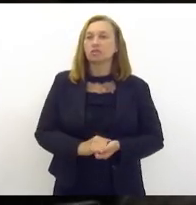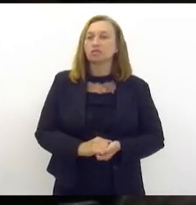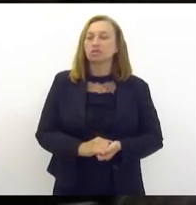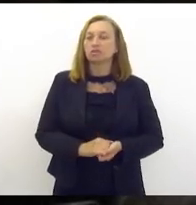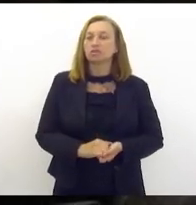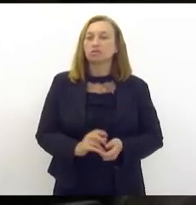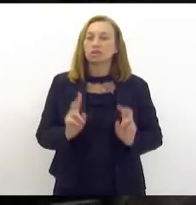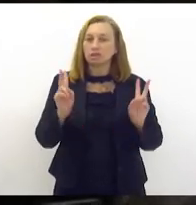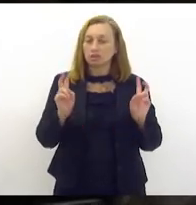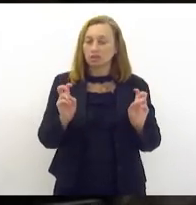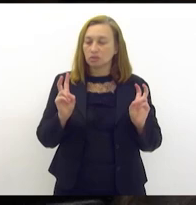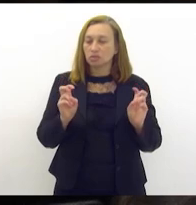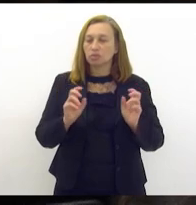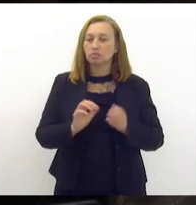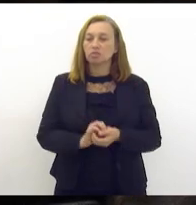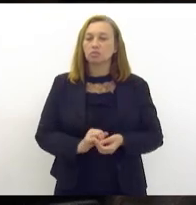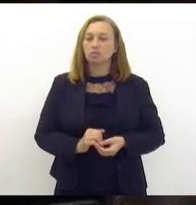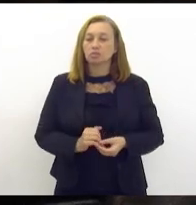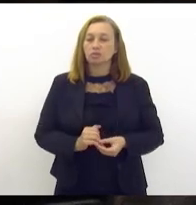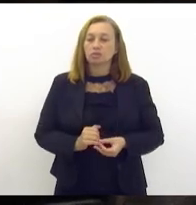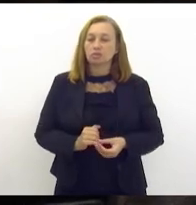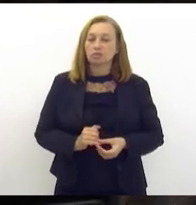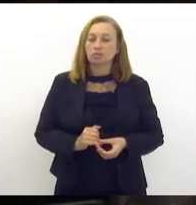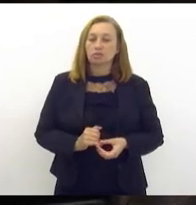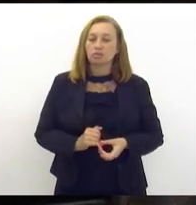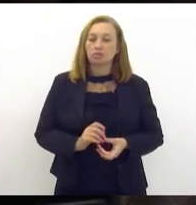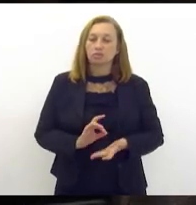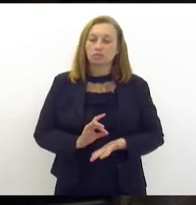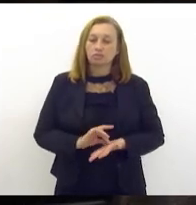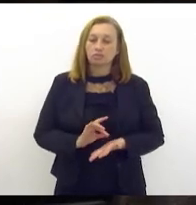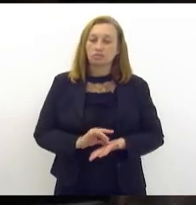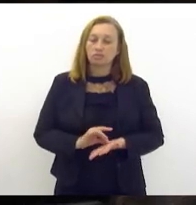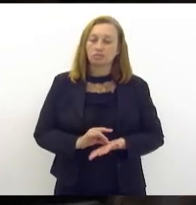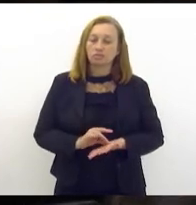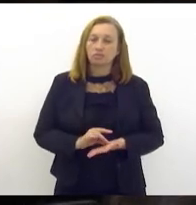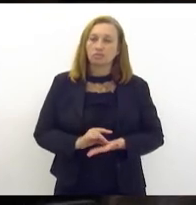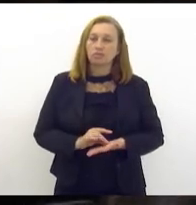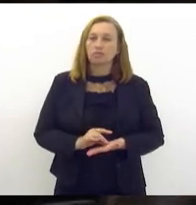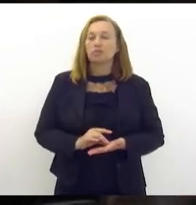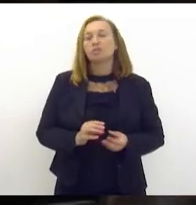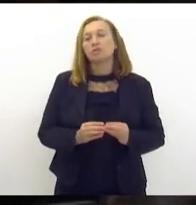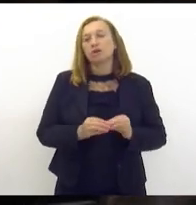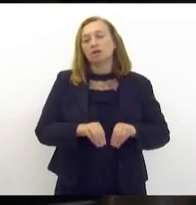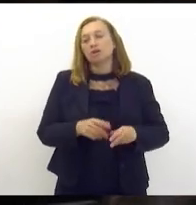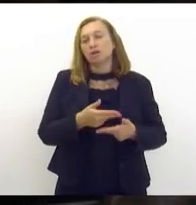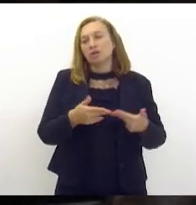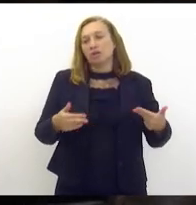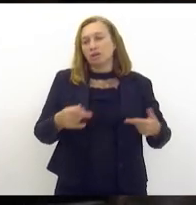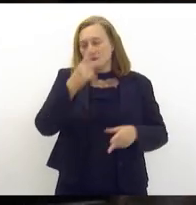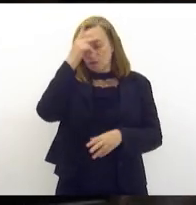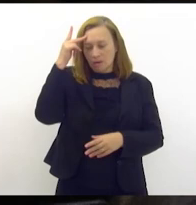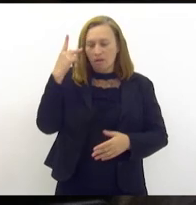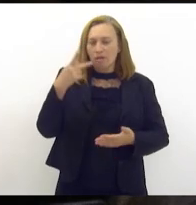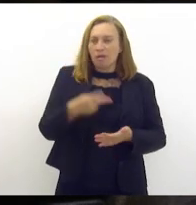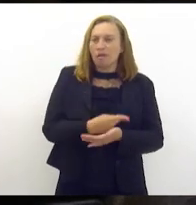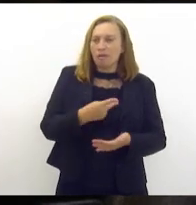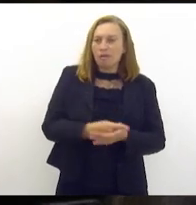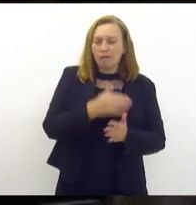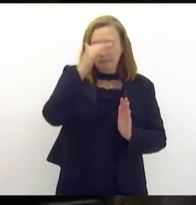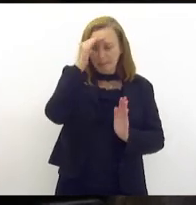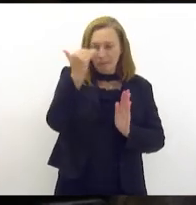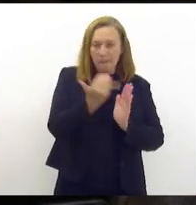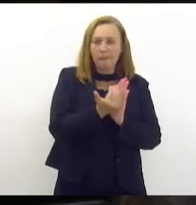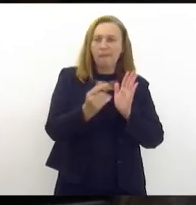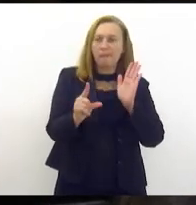esse assunto é um assunto que realmente incomoda a gente, por causa da ignorância, do não cumprimento da